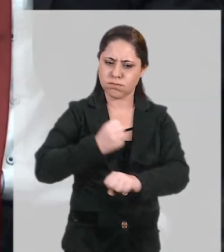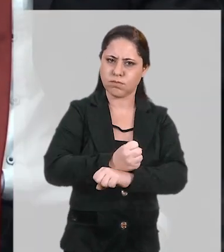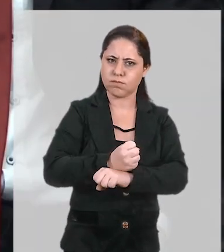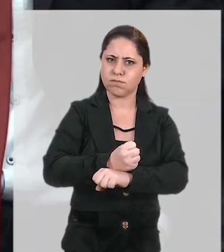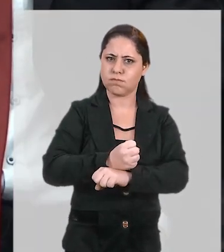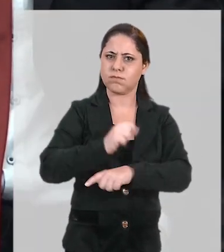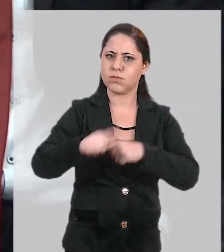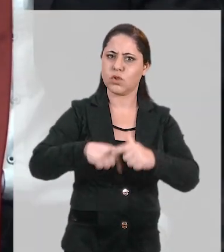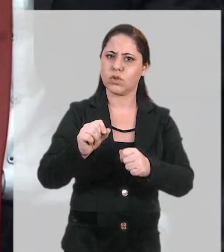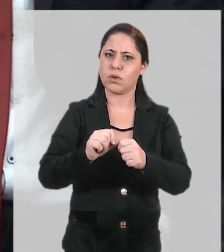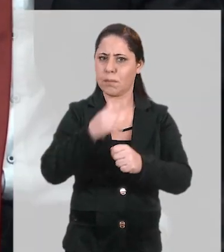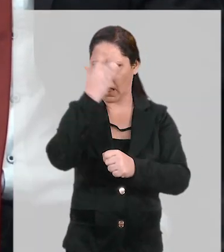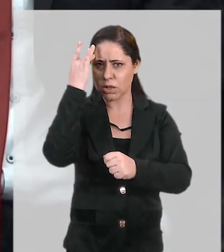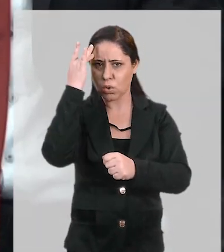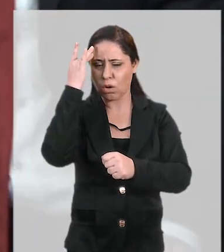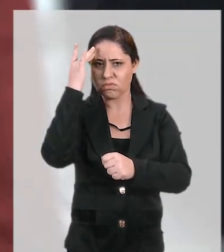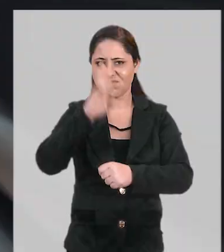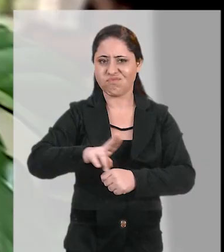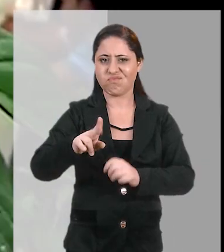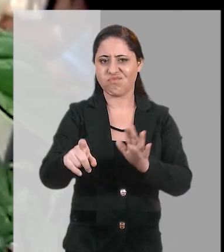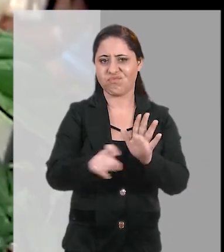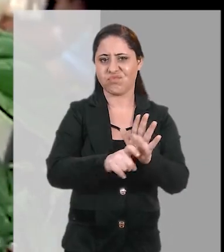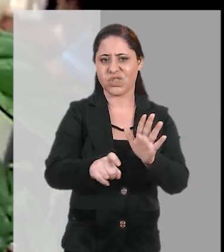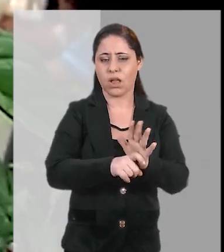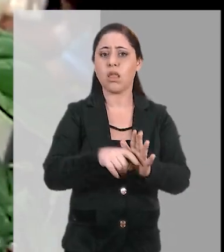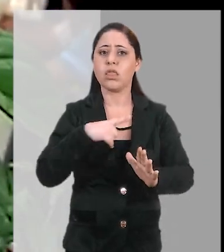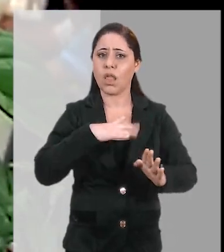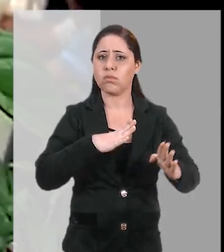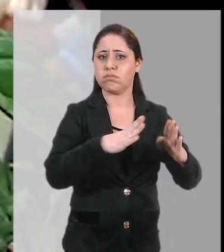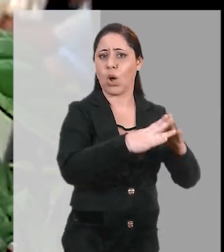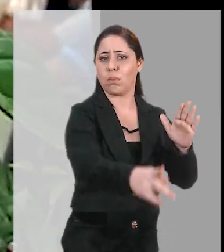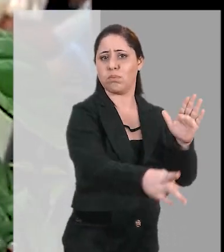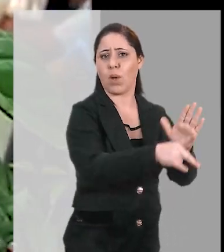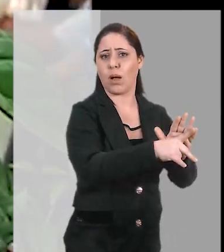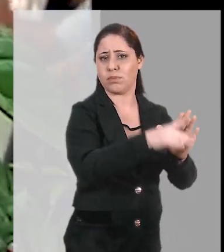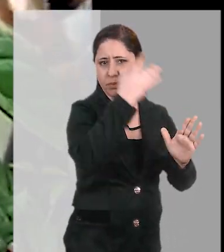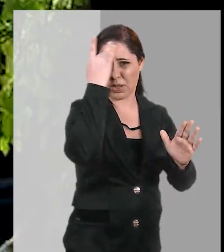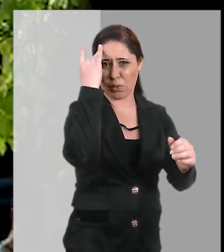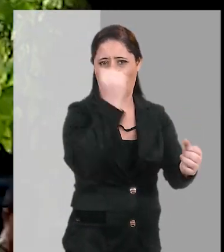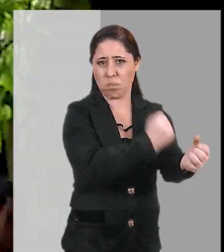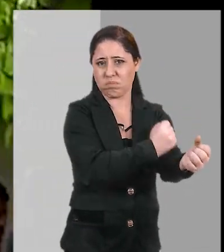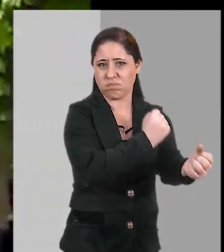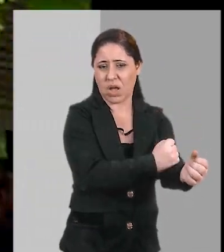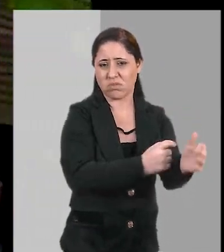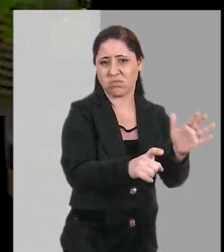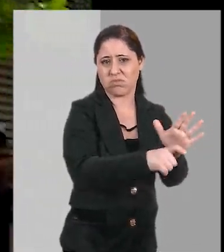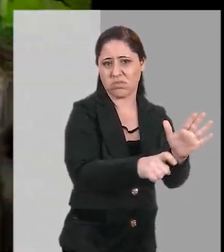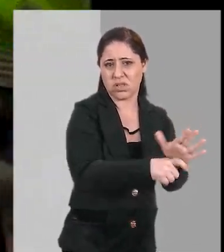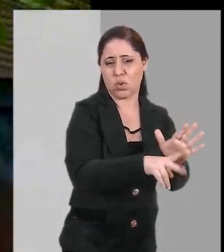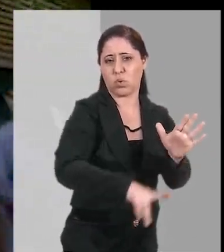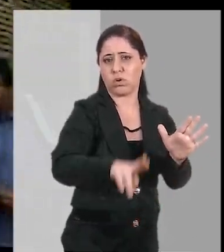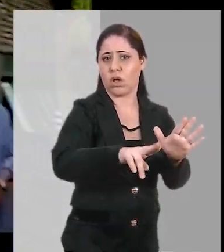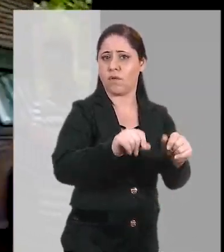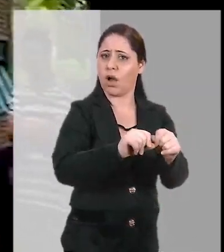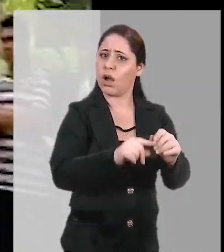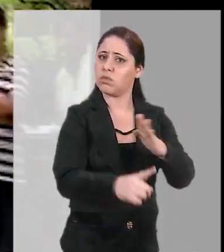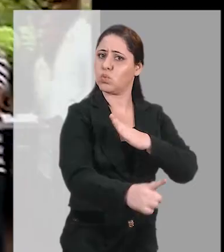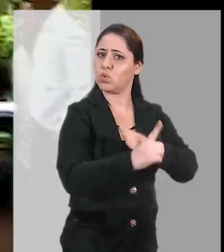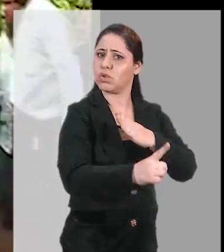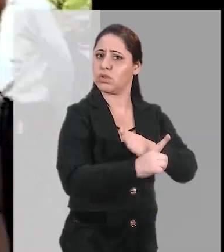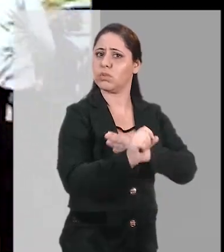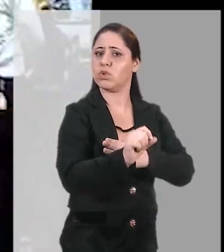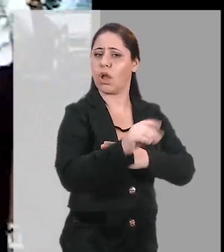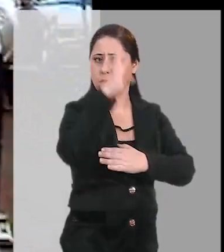faço na questão da dependência química. Eu tenho um centro de recuperação de dependências químicas, que nós fazemos esse enfrentamento, nós fazemos o